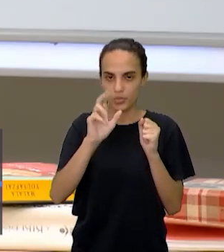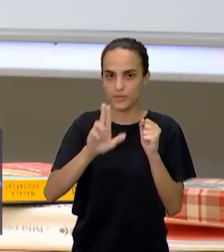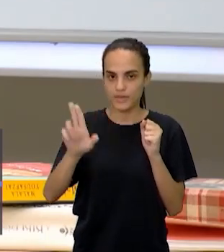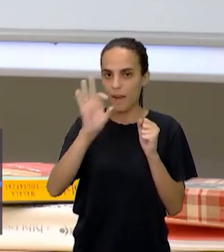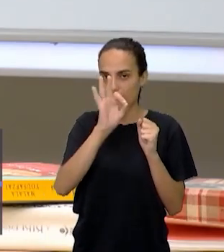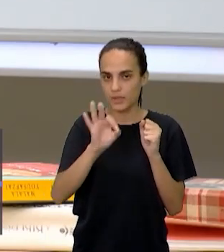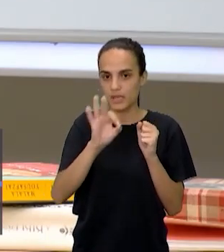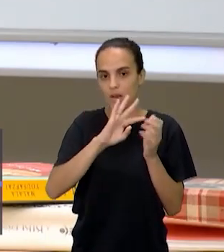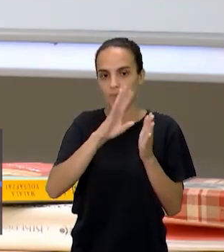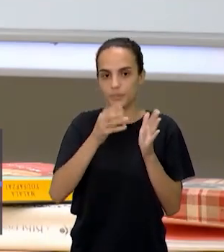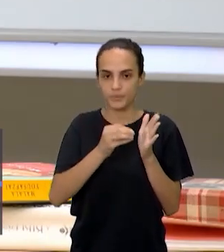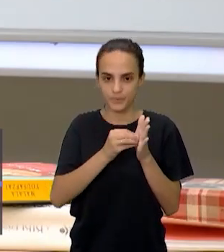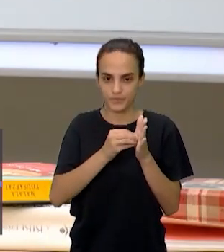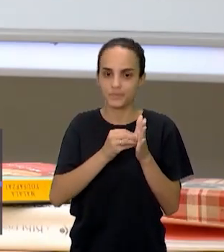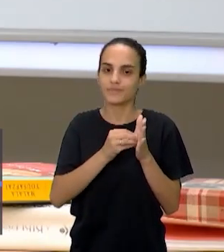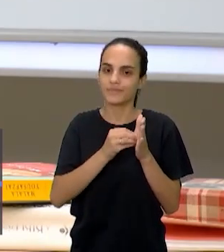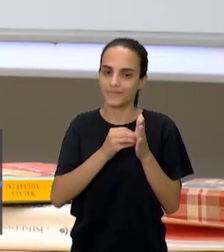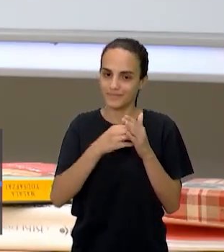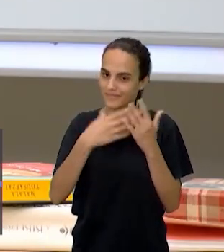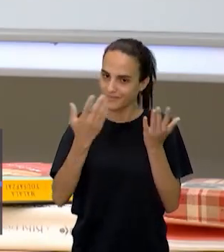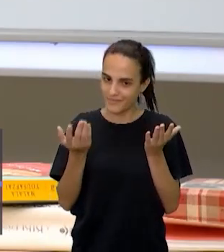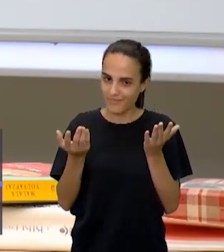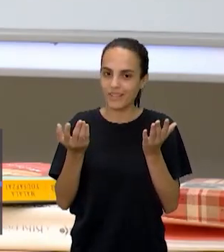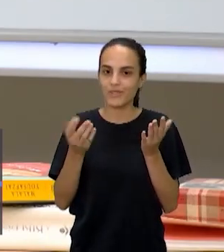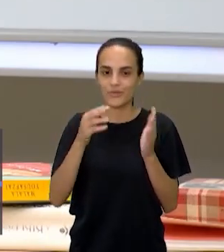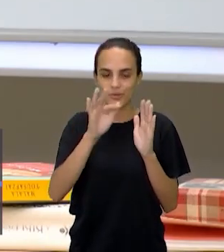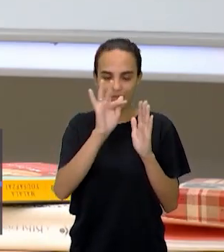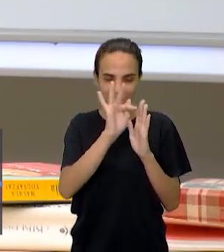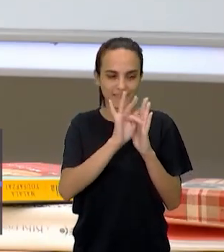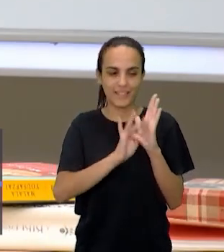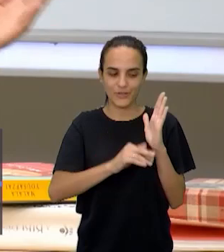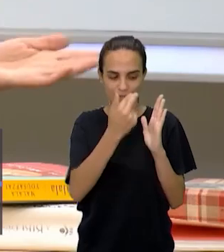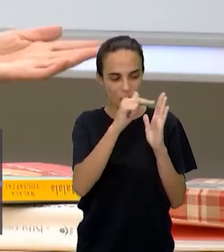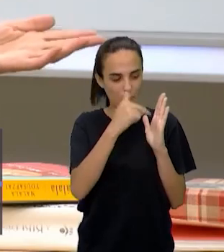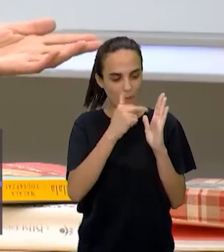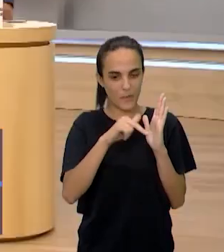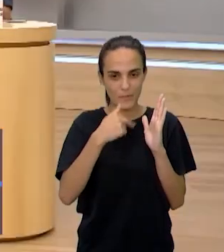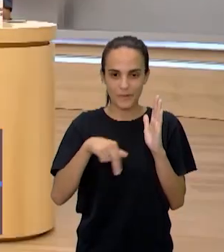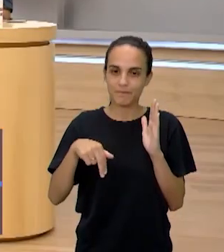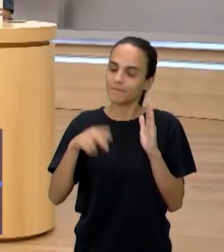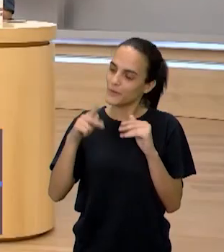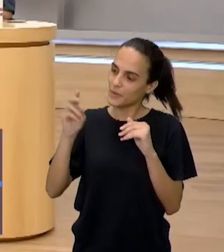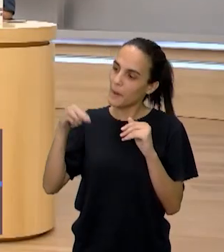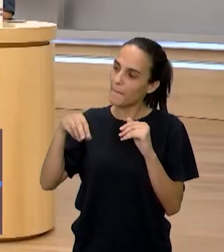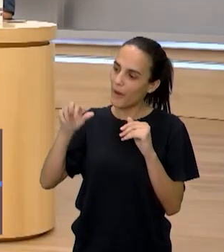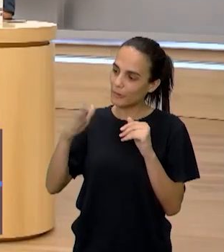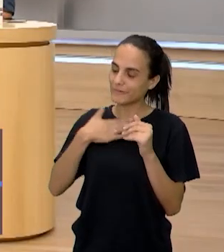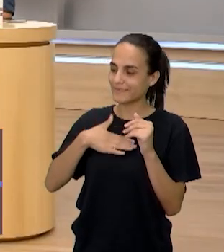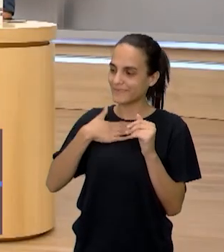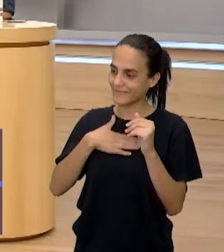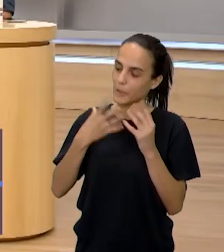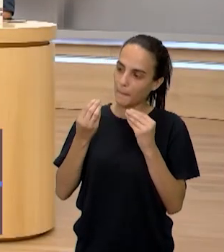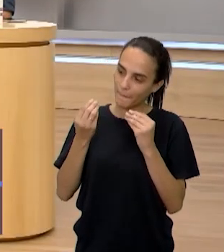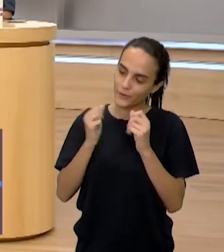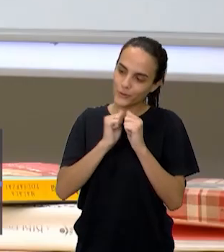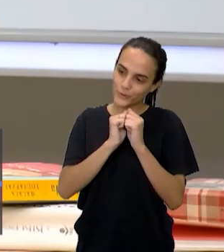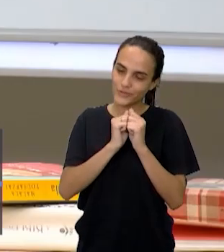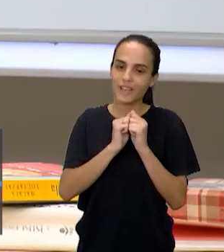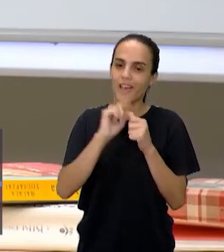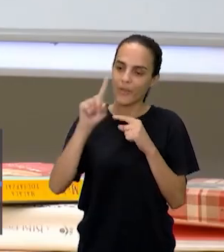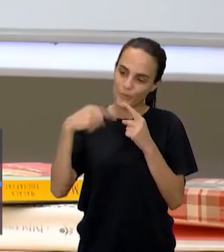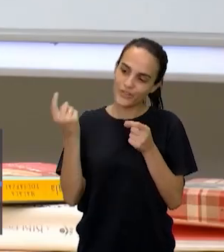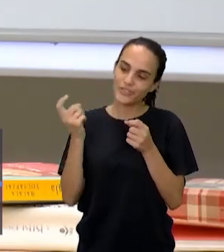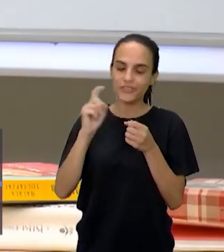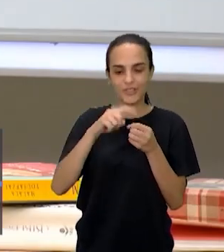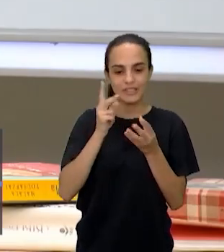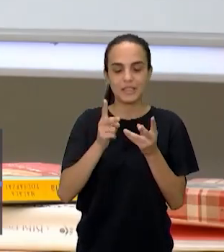enfim, tudo. E arrasar aí na sua redação, no seu artigo de opinião. Professor Mauro, foi um prazer. Muito obrigado pelo debate, professora. E a gente volta